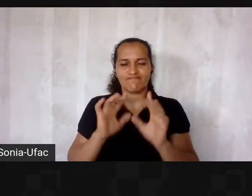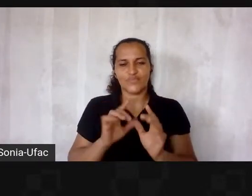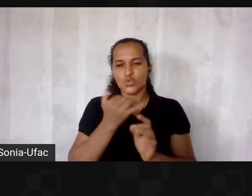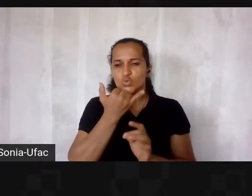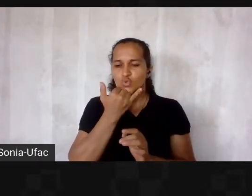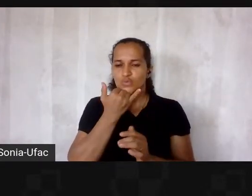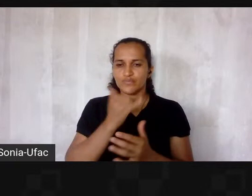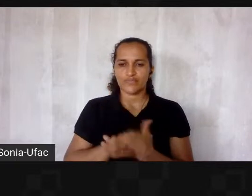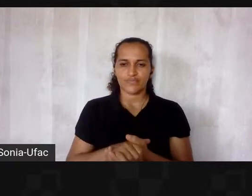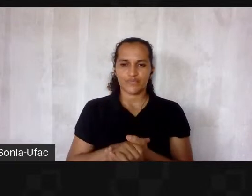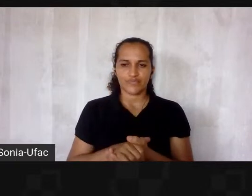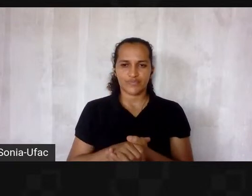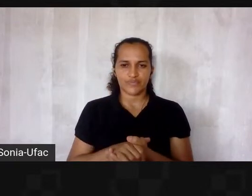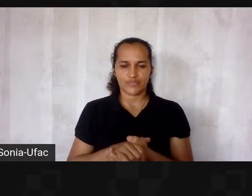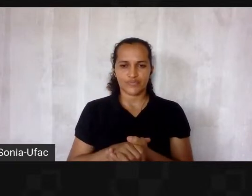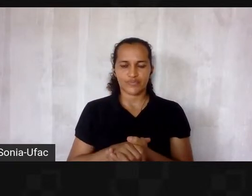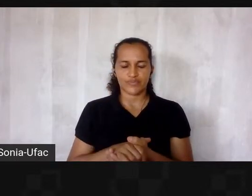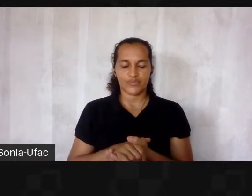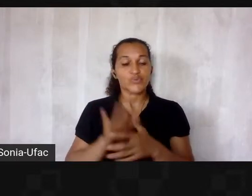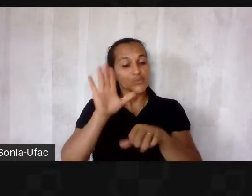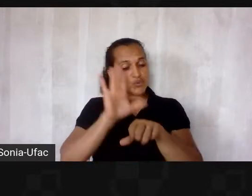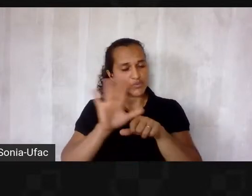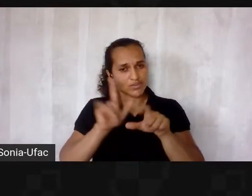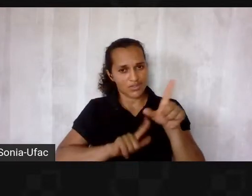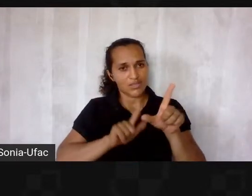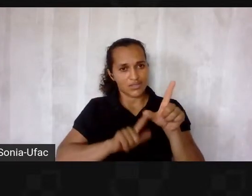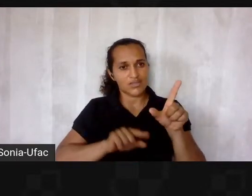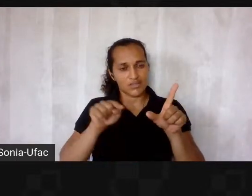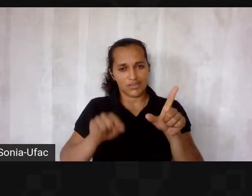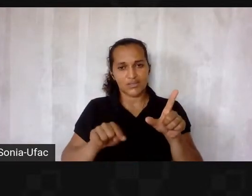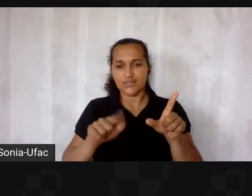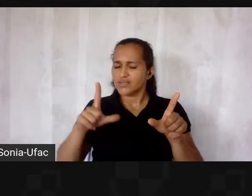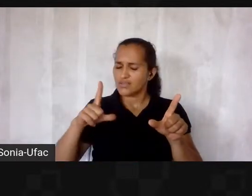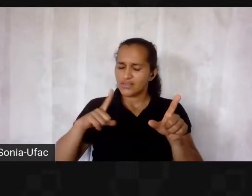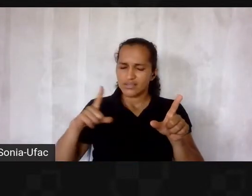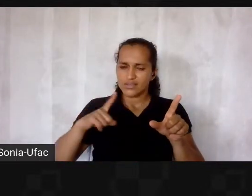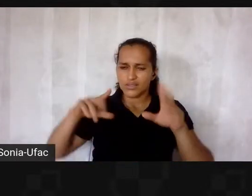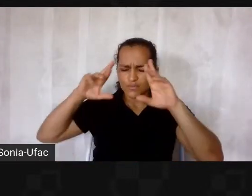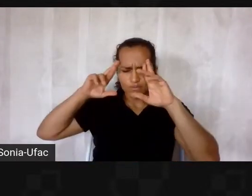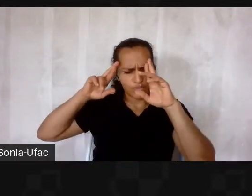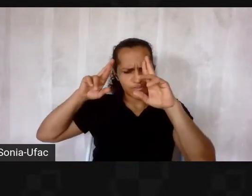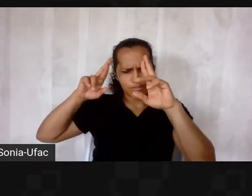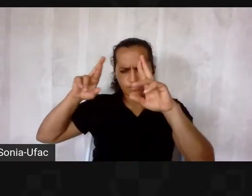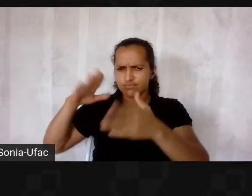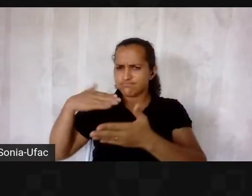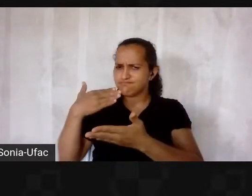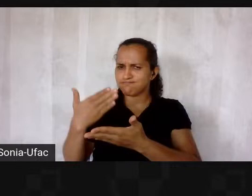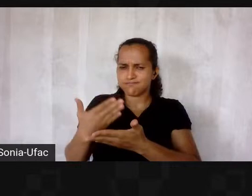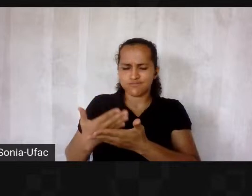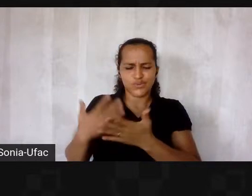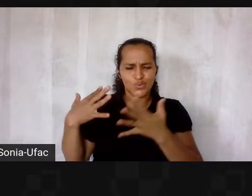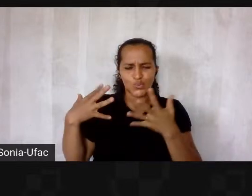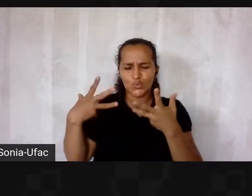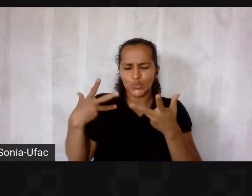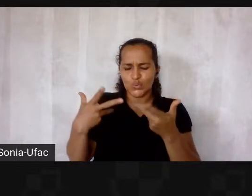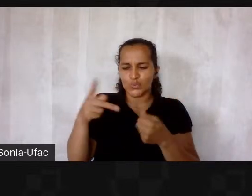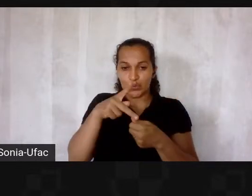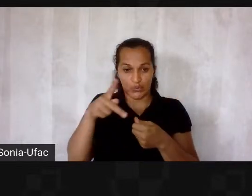Na verdade, o curso de letras tem um profundo respeito e admiração por todos os professores,